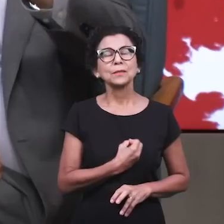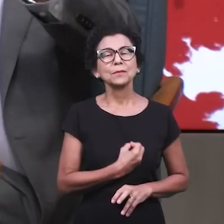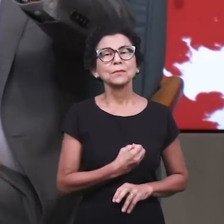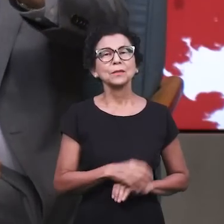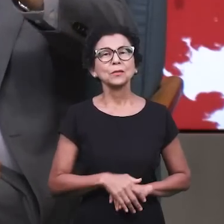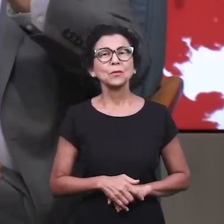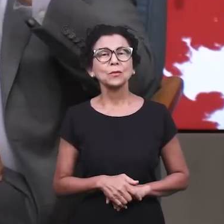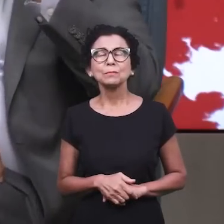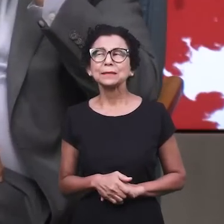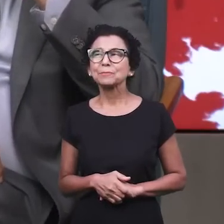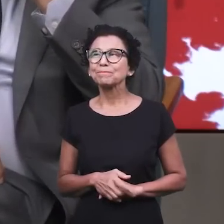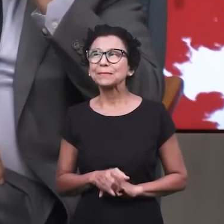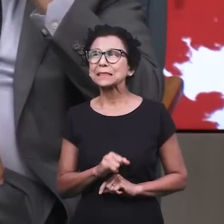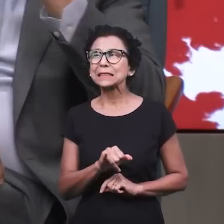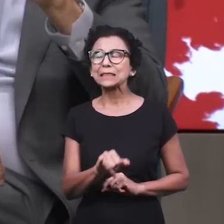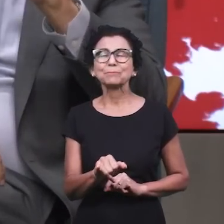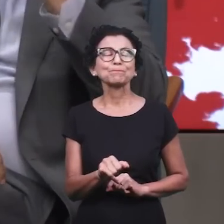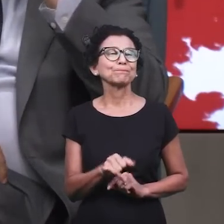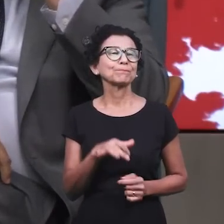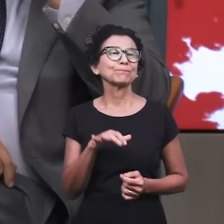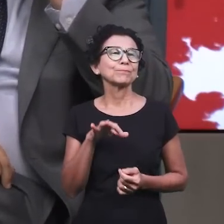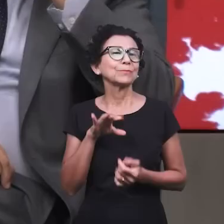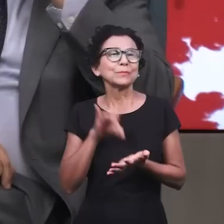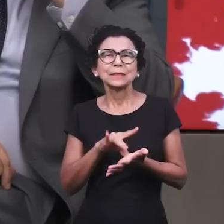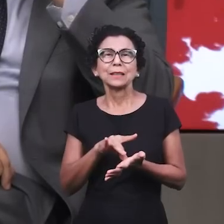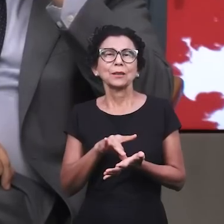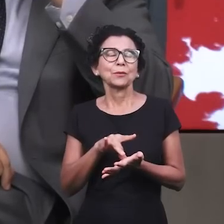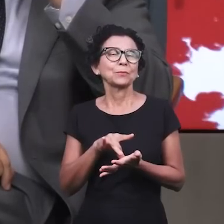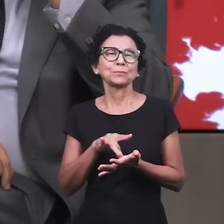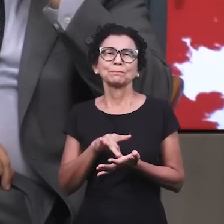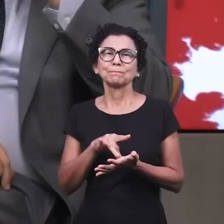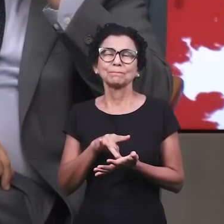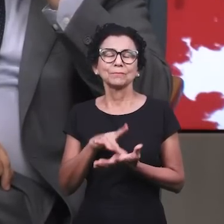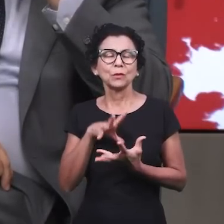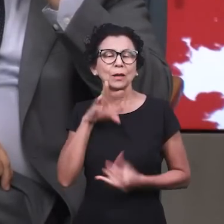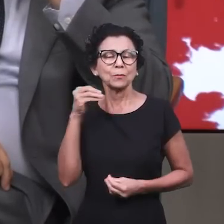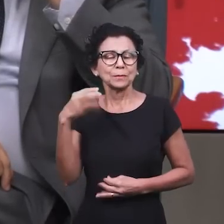expressão da sua alma. Exemplo.